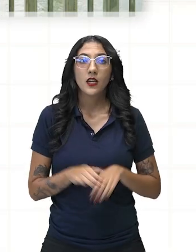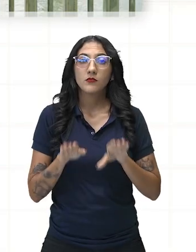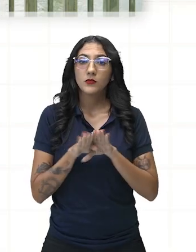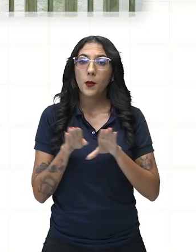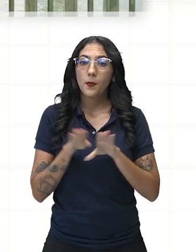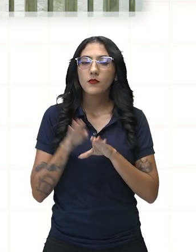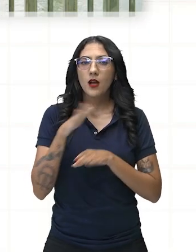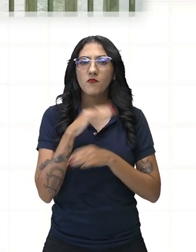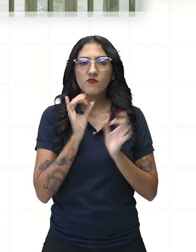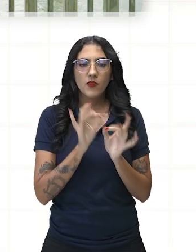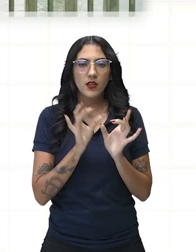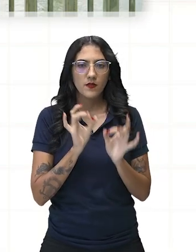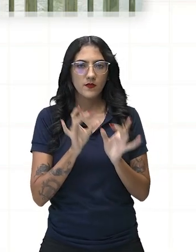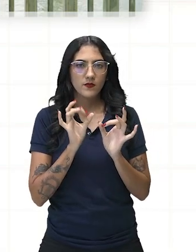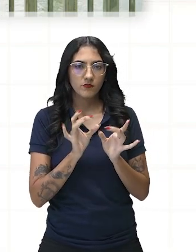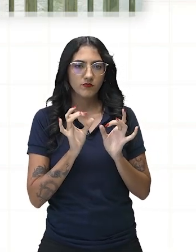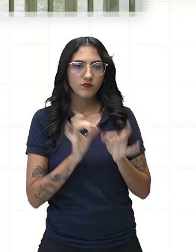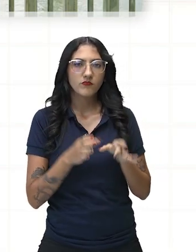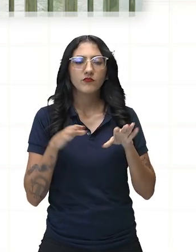outro ponto importante,